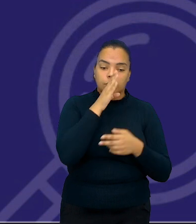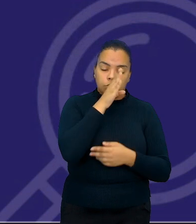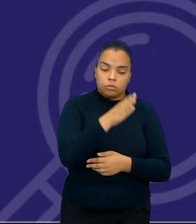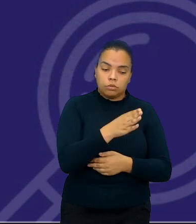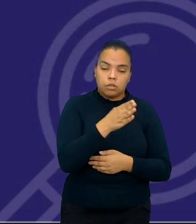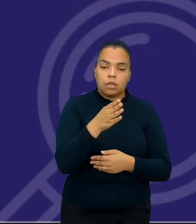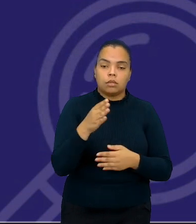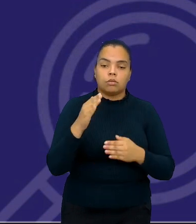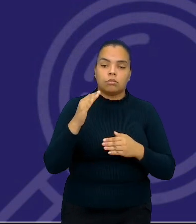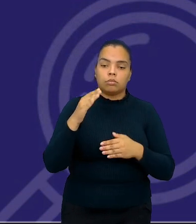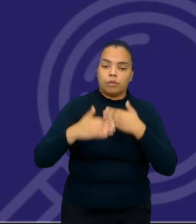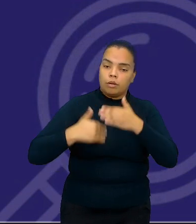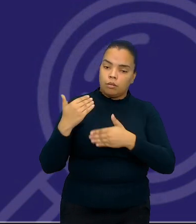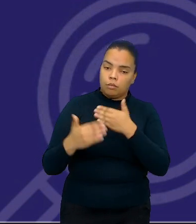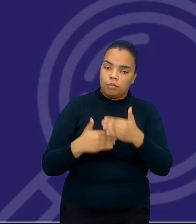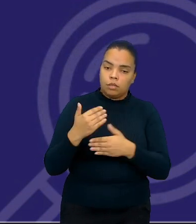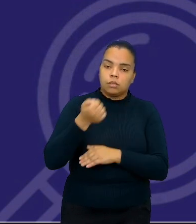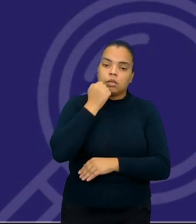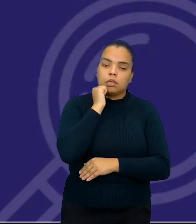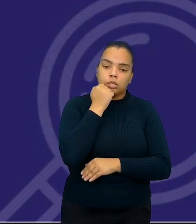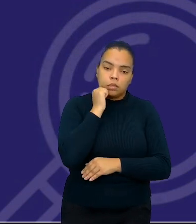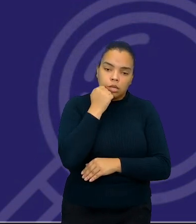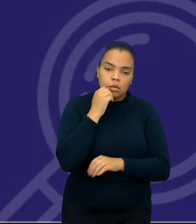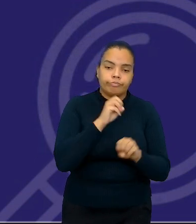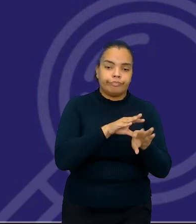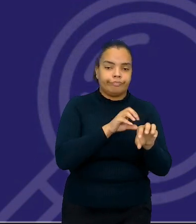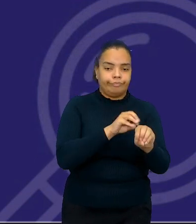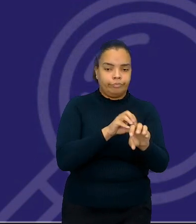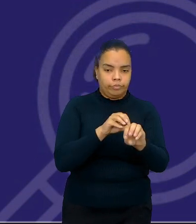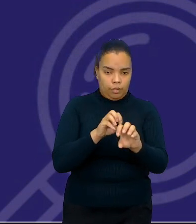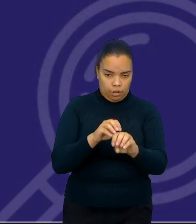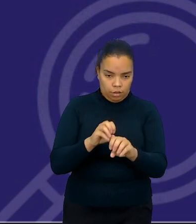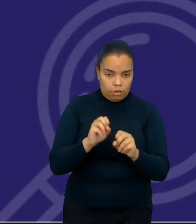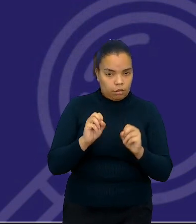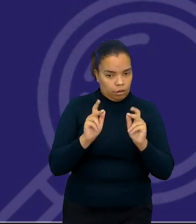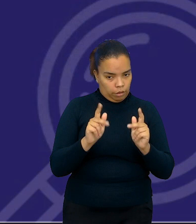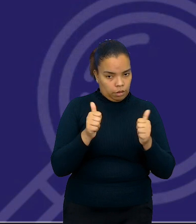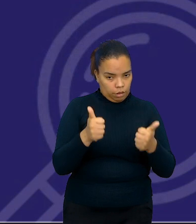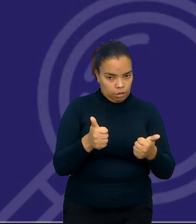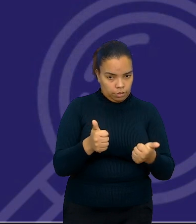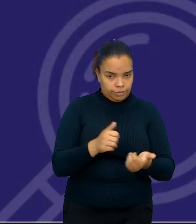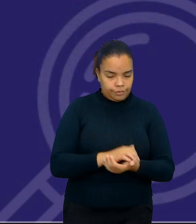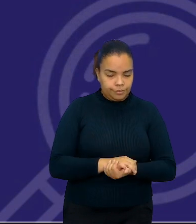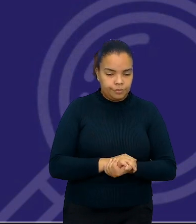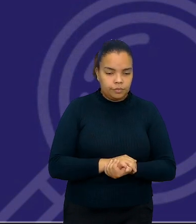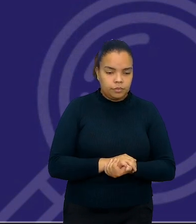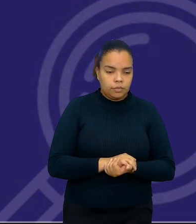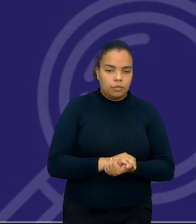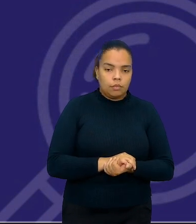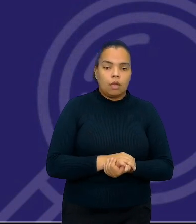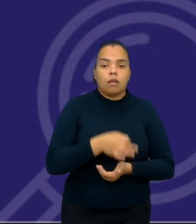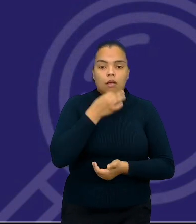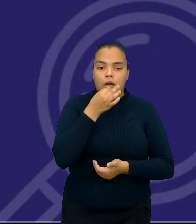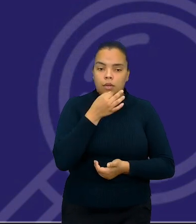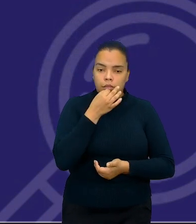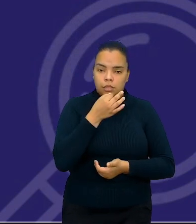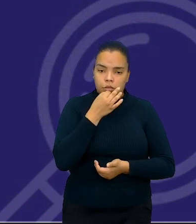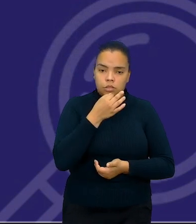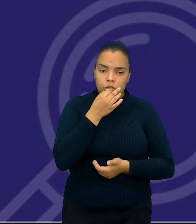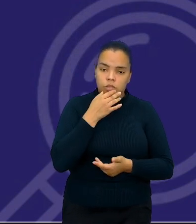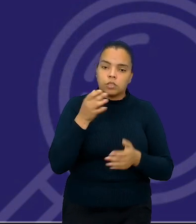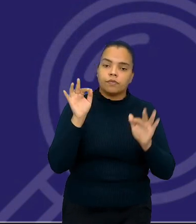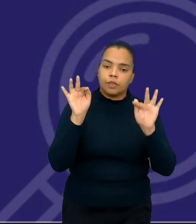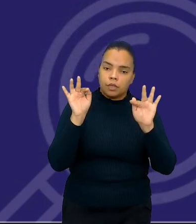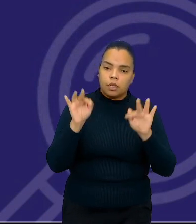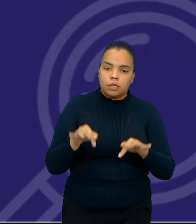processo de alfabetização científica desses indivíduos. Tudo bem até aí? Bom, com essas sugestões, né,